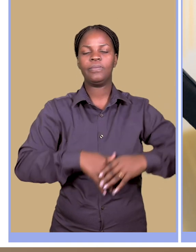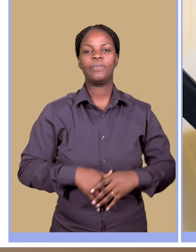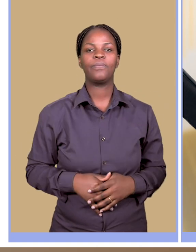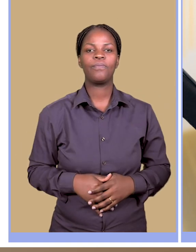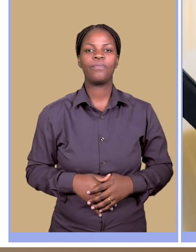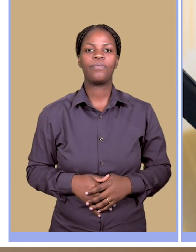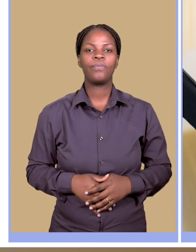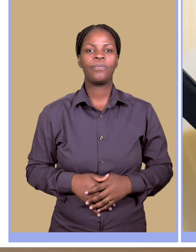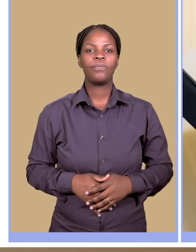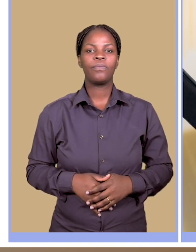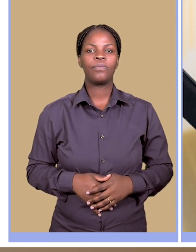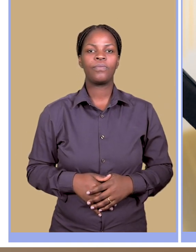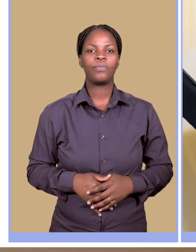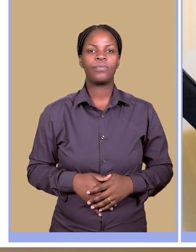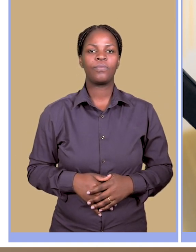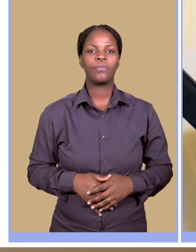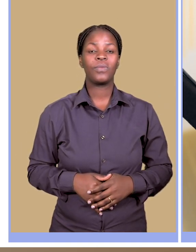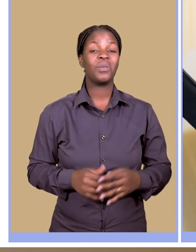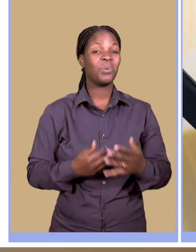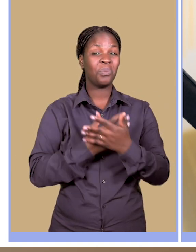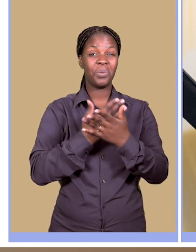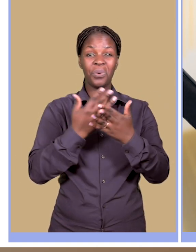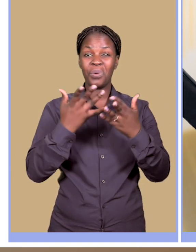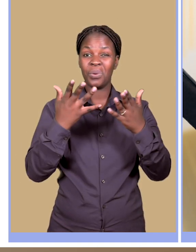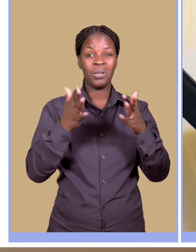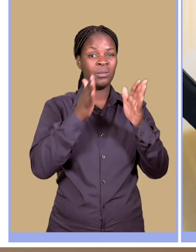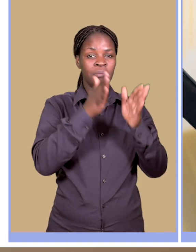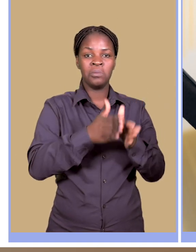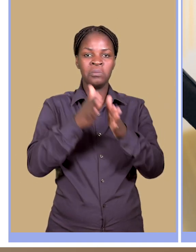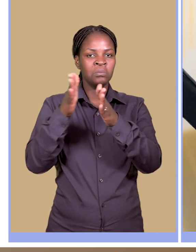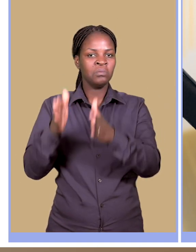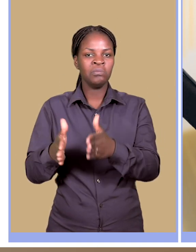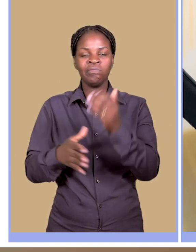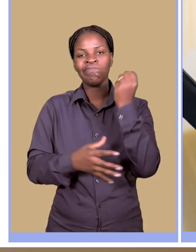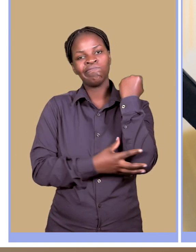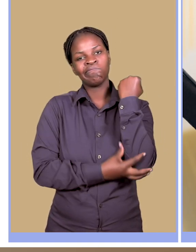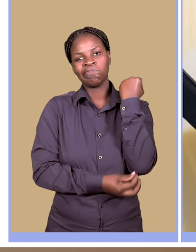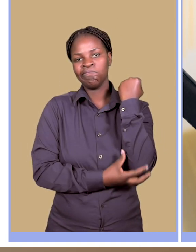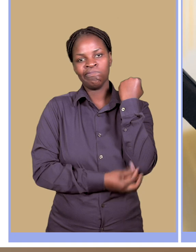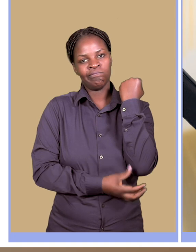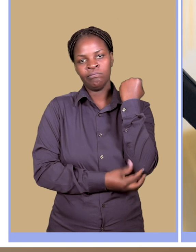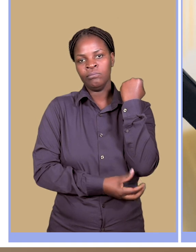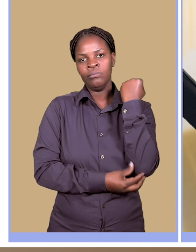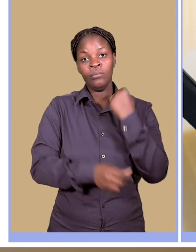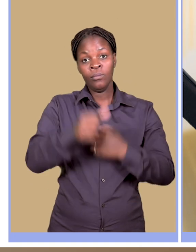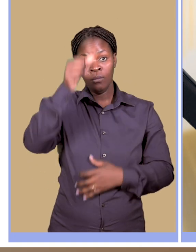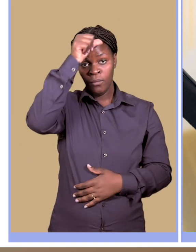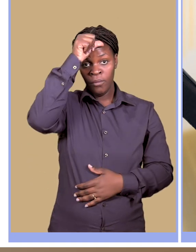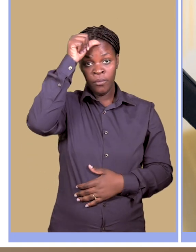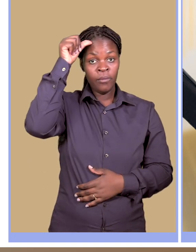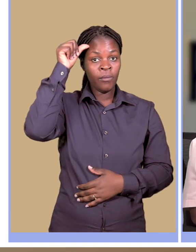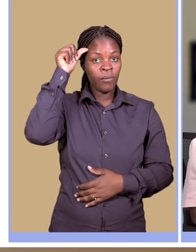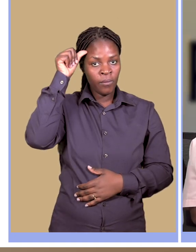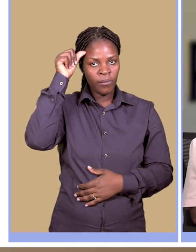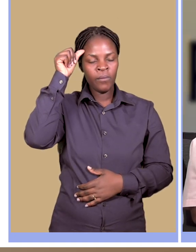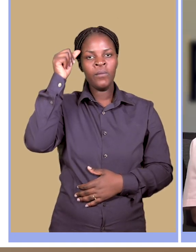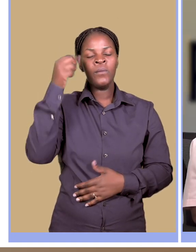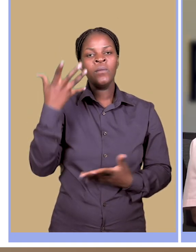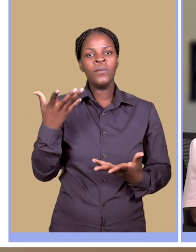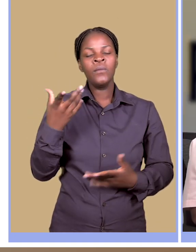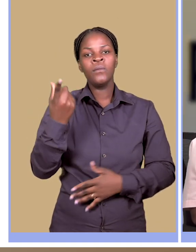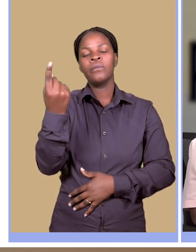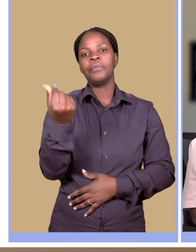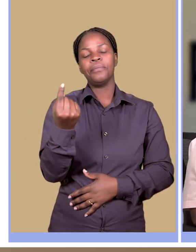com um significativo número de pessoas que não têm condições financeiras. Estamos a falar de finanças, eu não só falo de economia, só